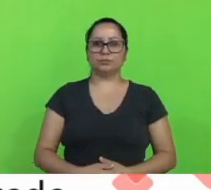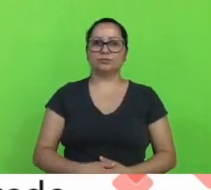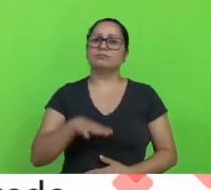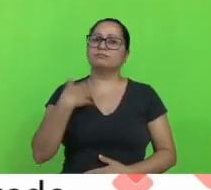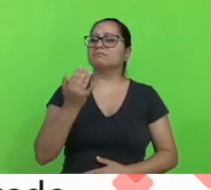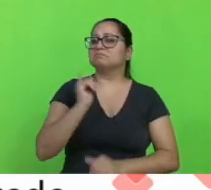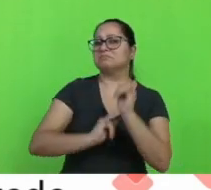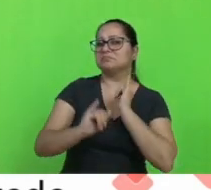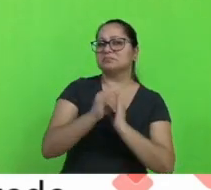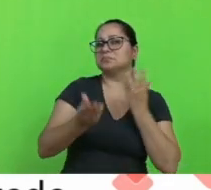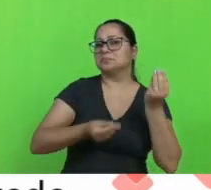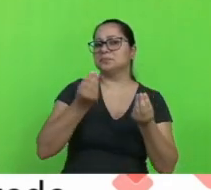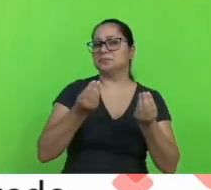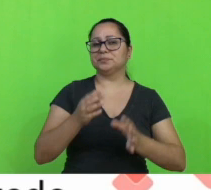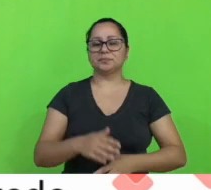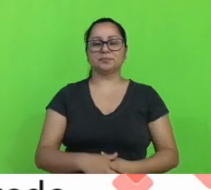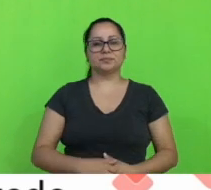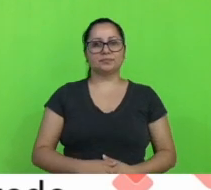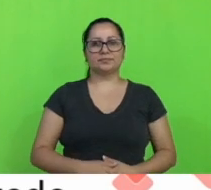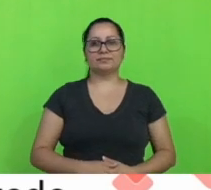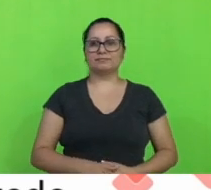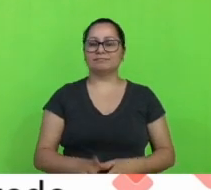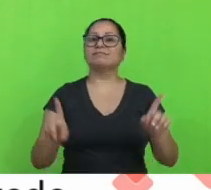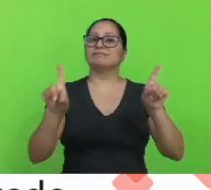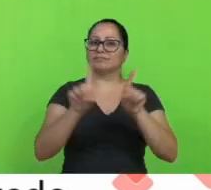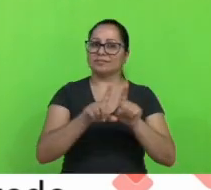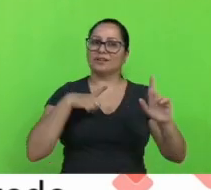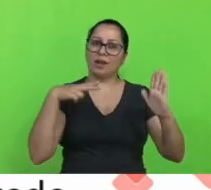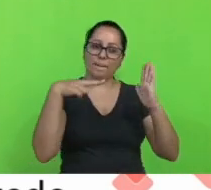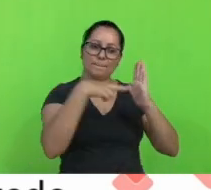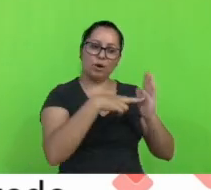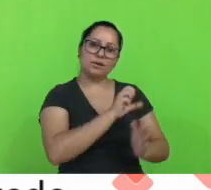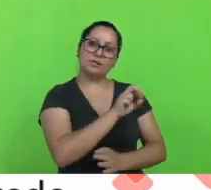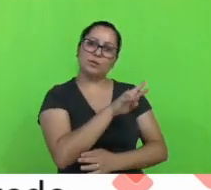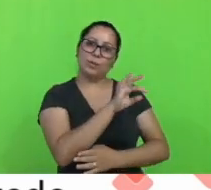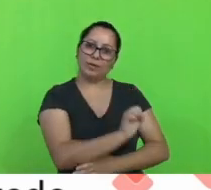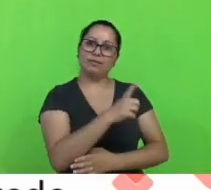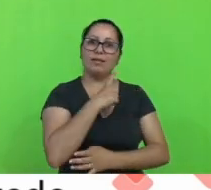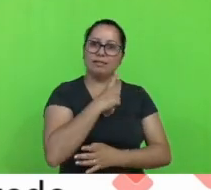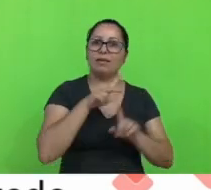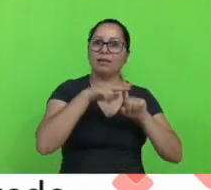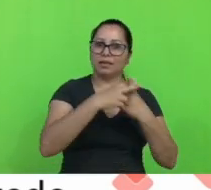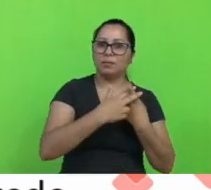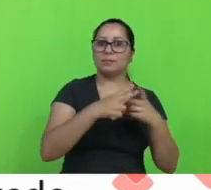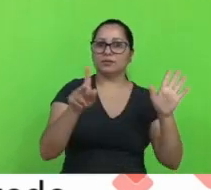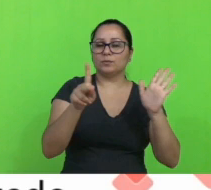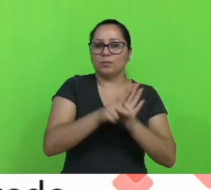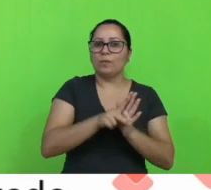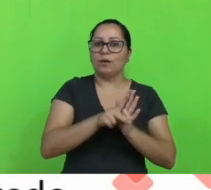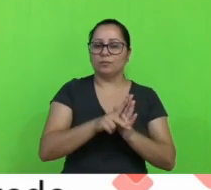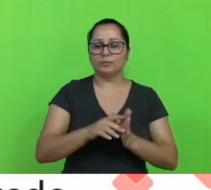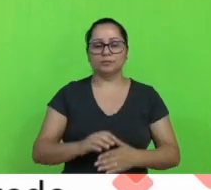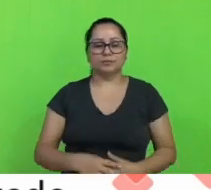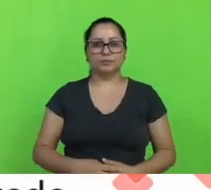Tá, e a internet, como é que funciona? Bom, também em uma porta de um switch existe um equipamento